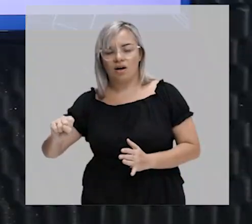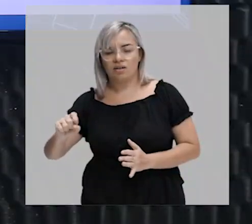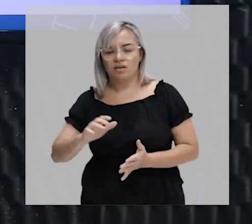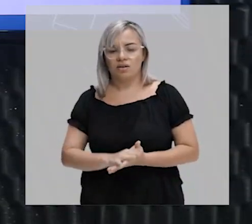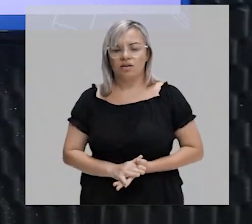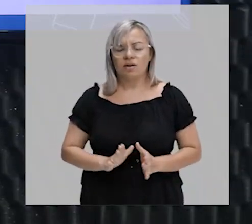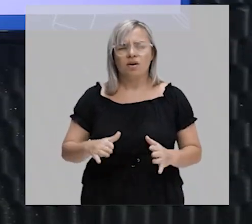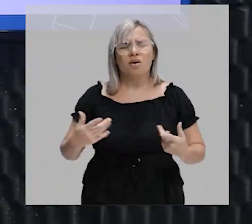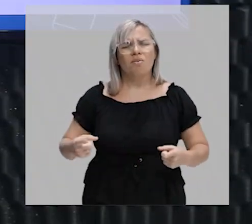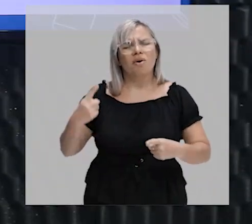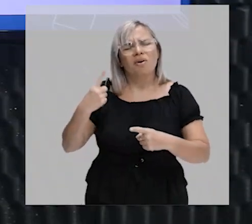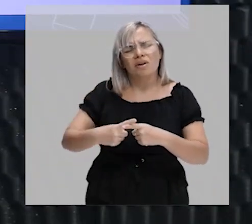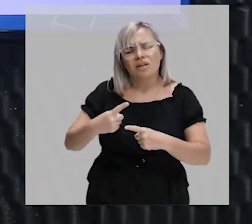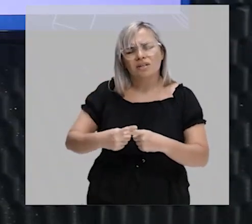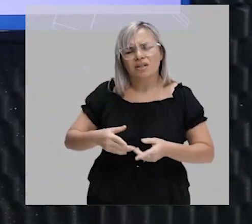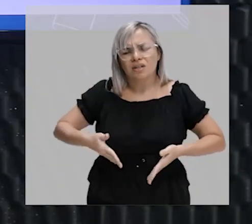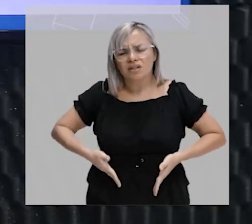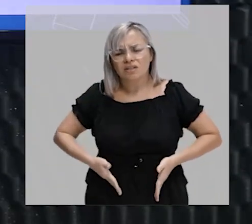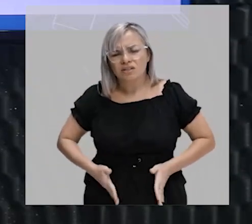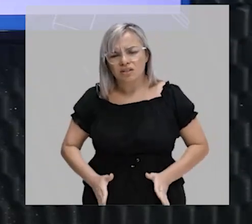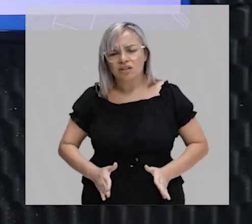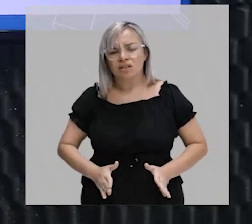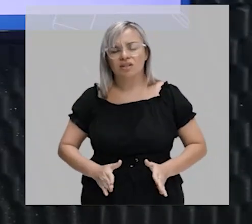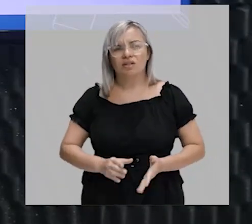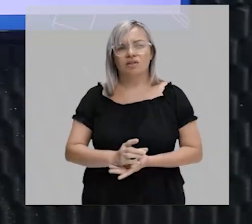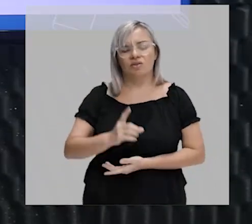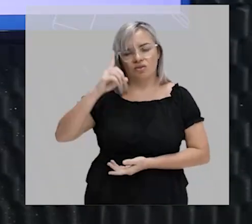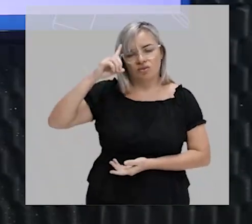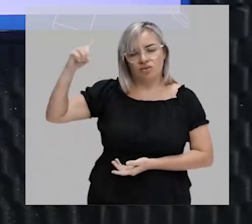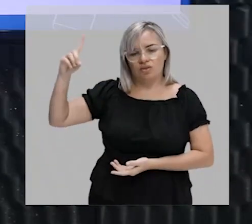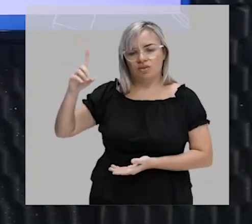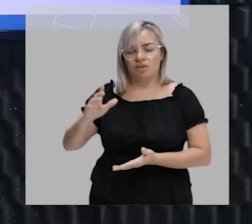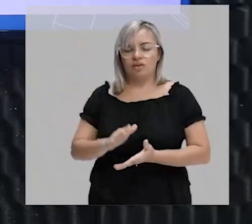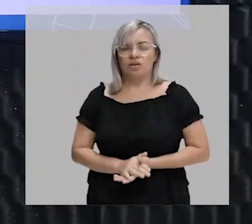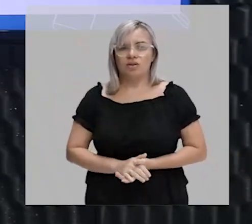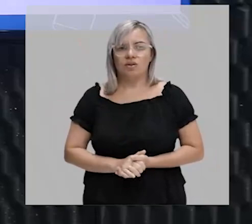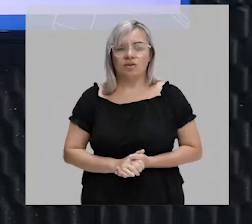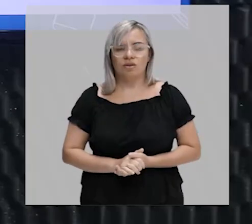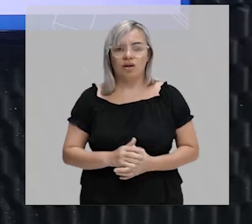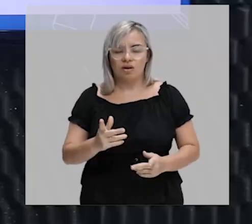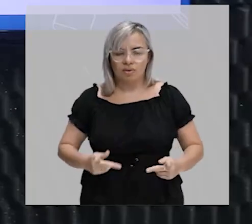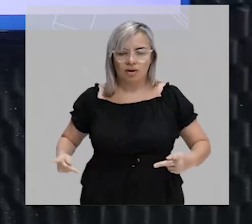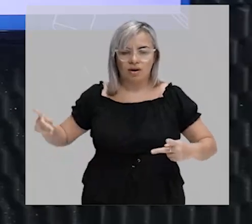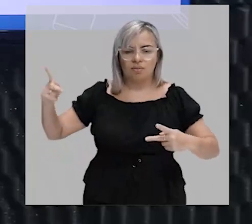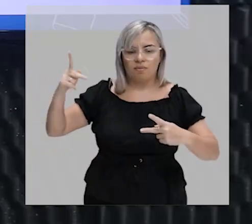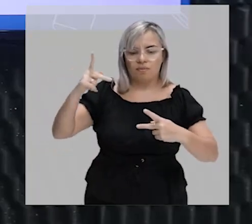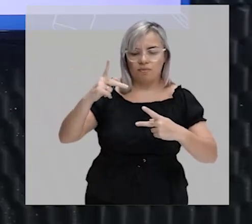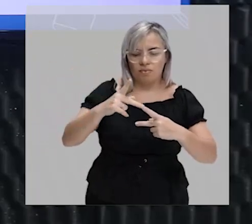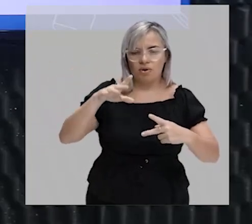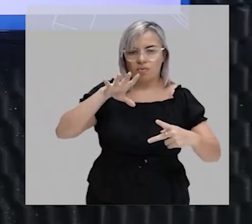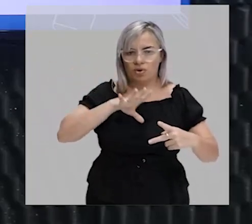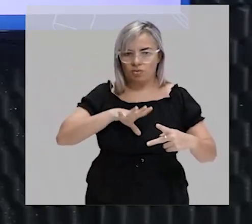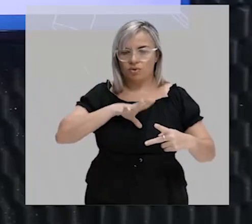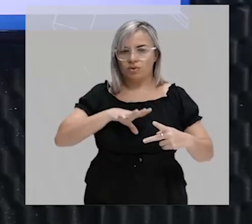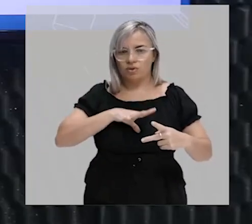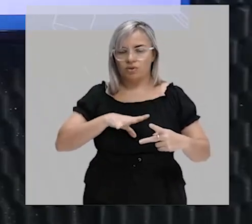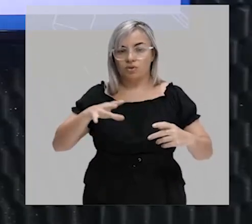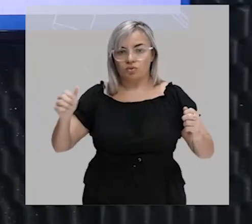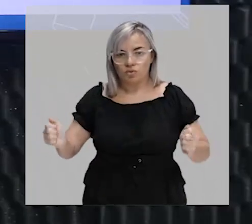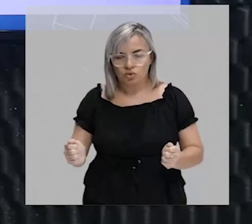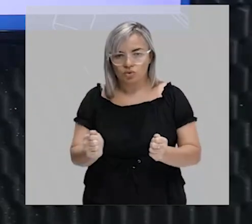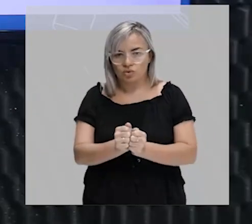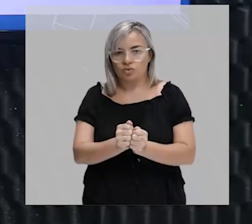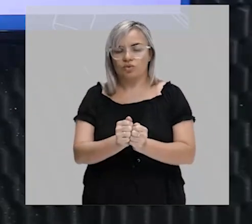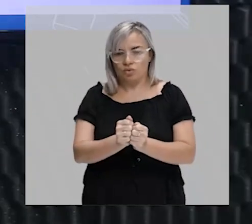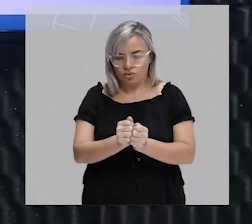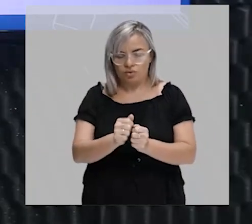dia? Se fosse em português, era uma preposição mais um artigo. Em mais o era uma contração que daria no, tá? Volto a dizer